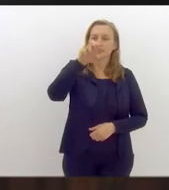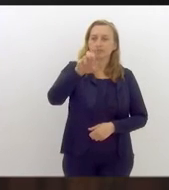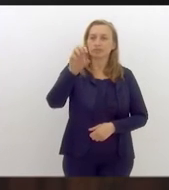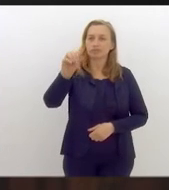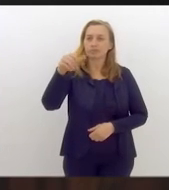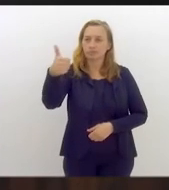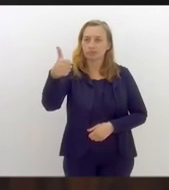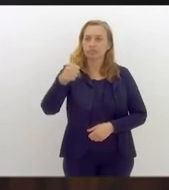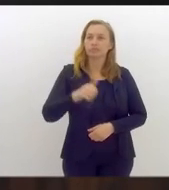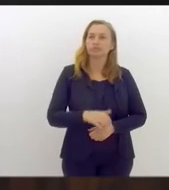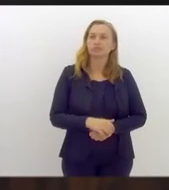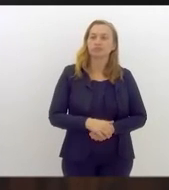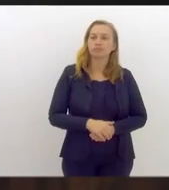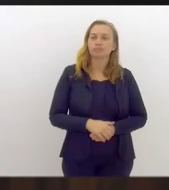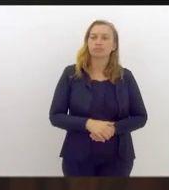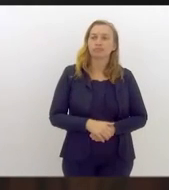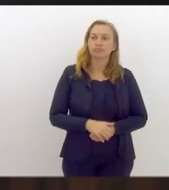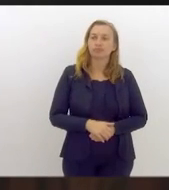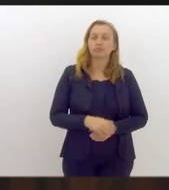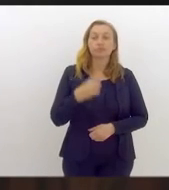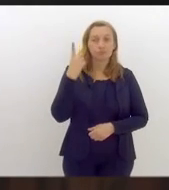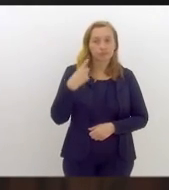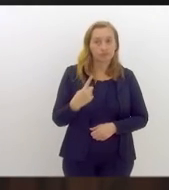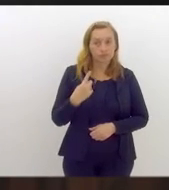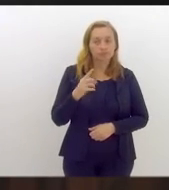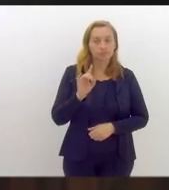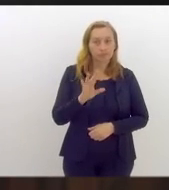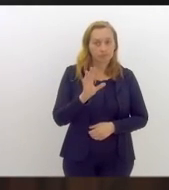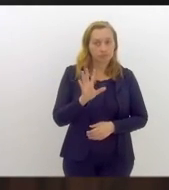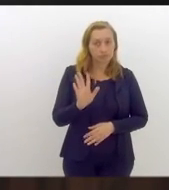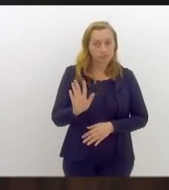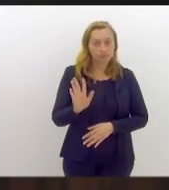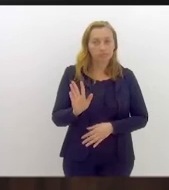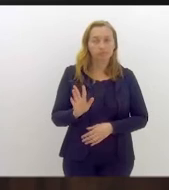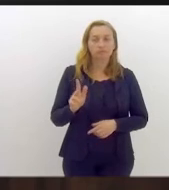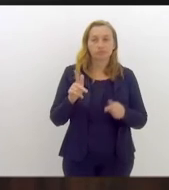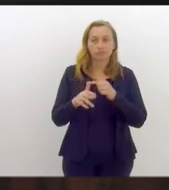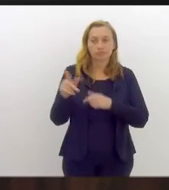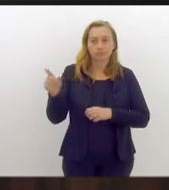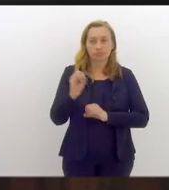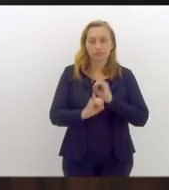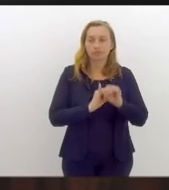1501, não, esse é da Dani, só ratificando que está picotando,